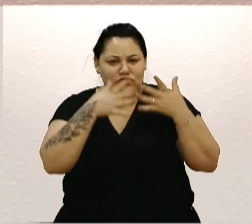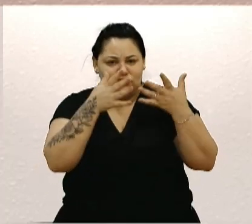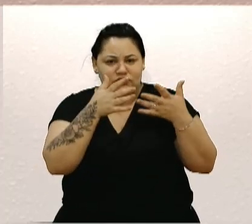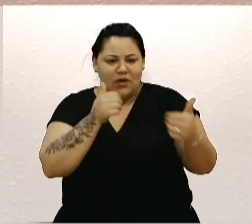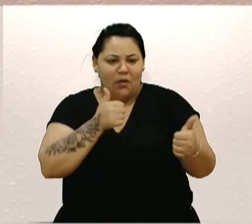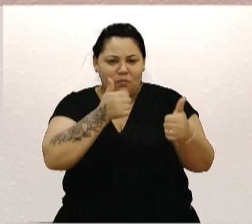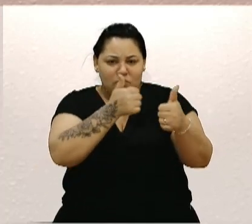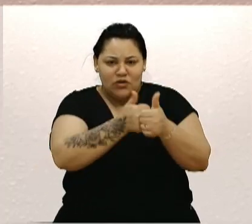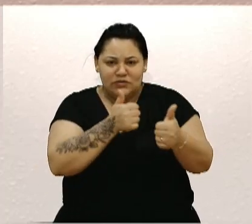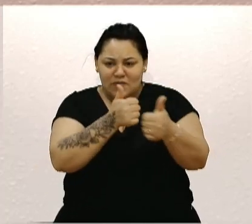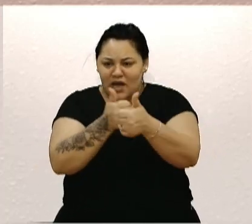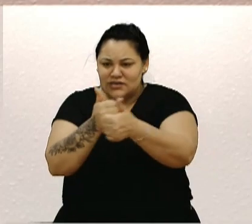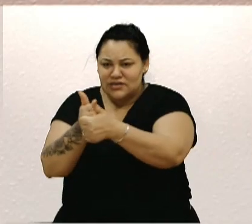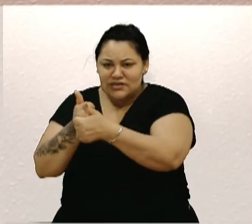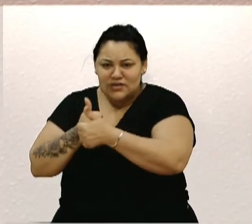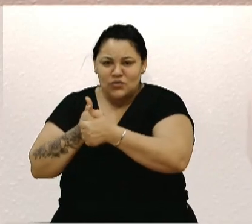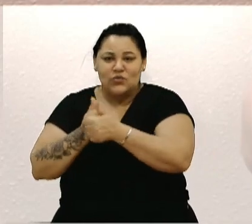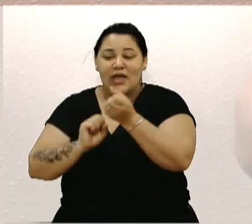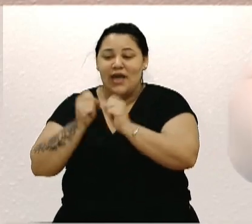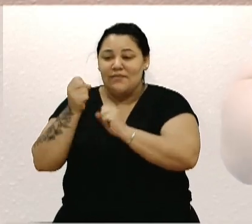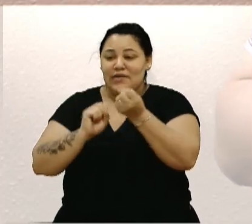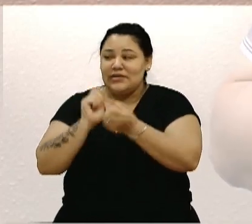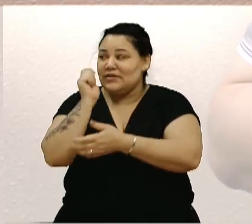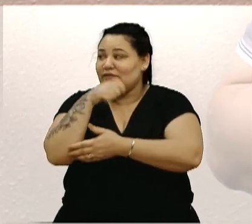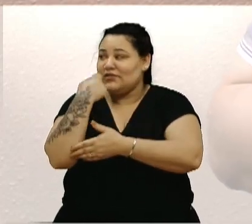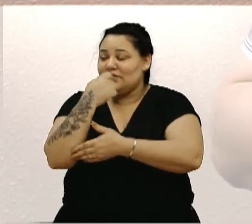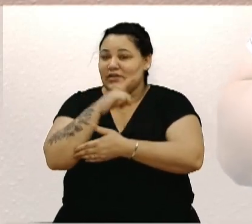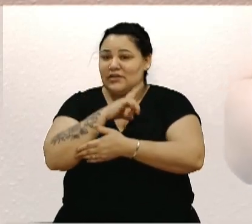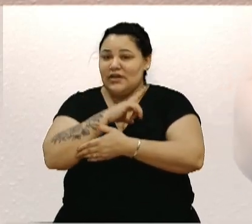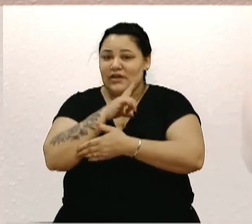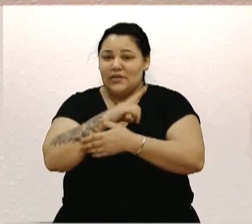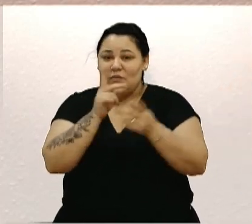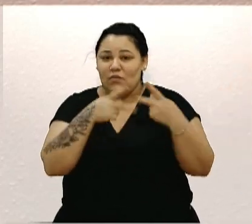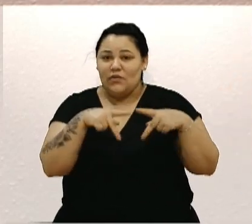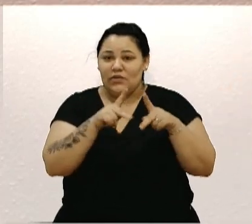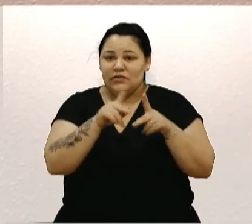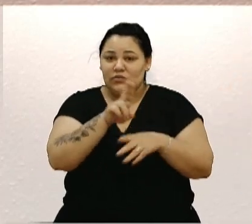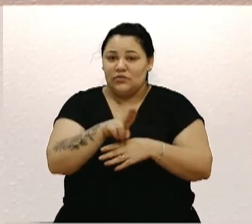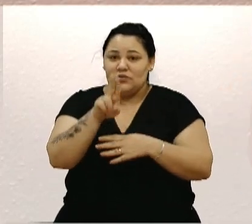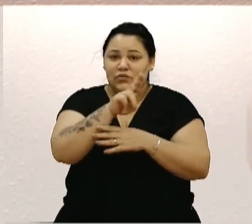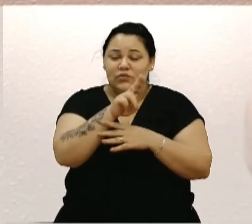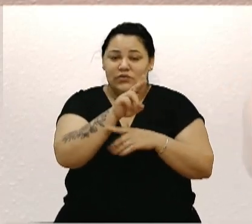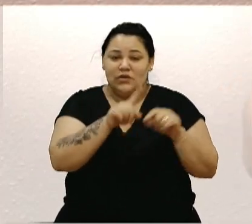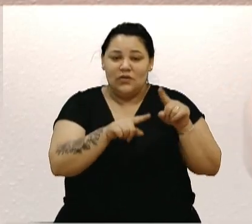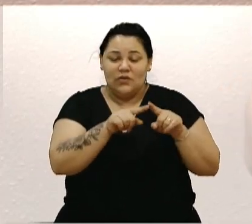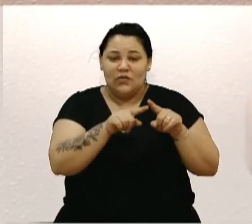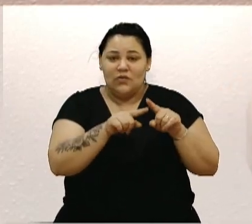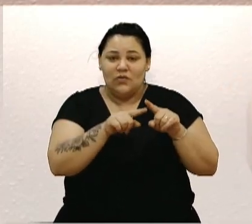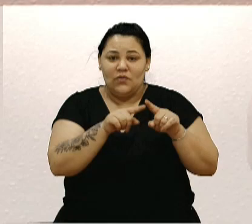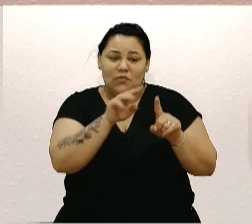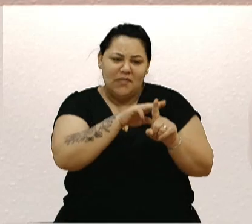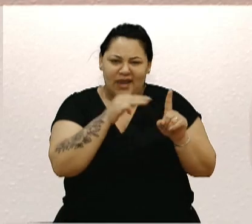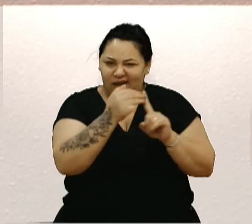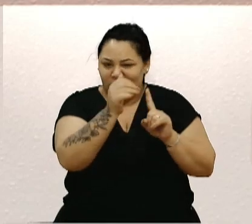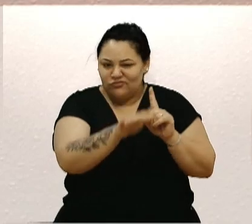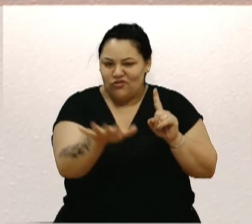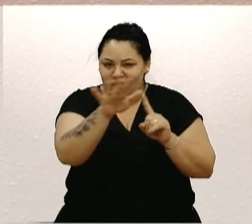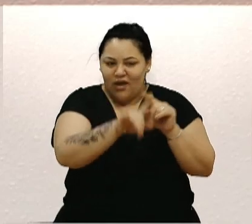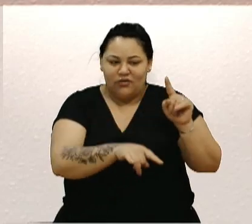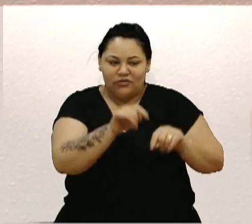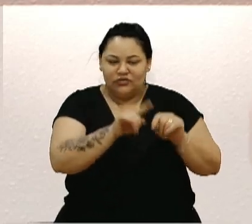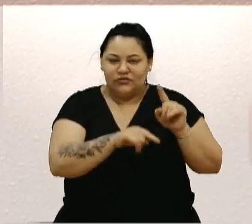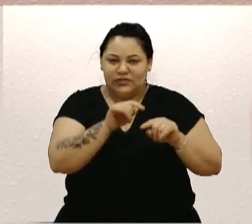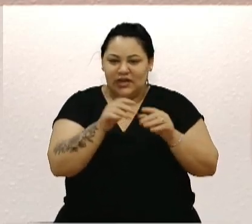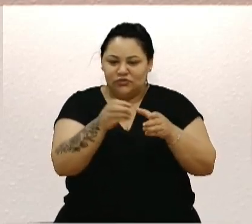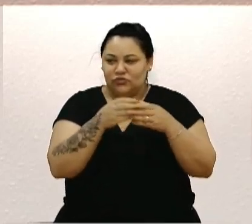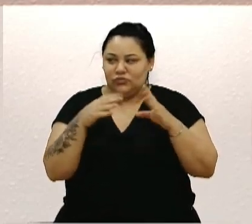das cervejarias com o seu público consumidor, com o seu mercado e com as atividades e roteiros turísticos